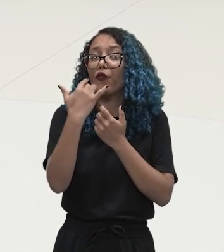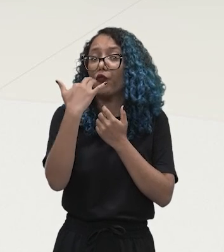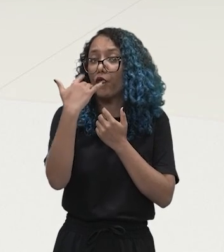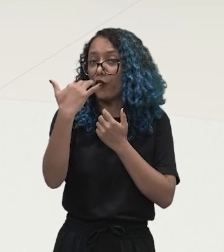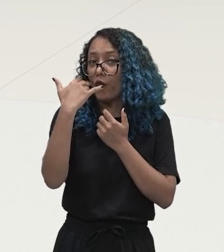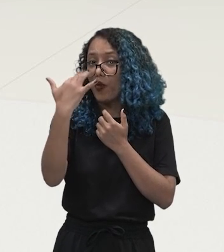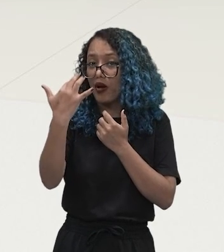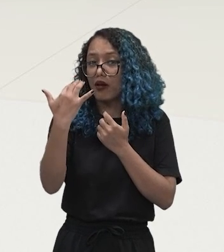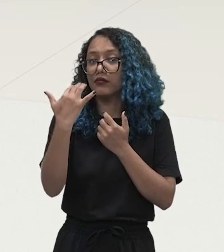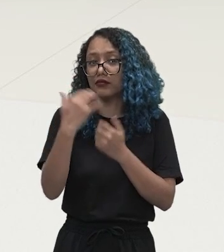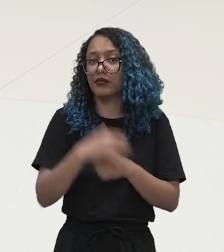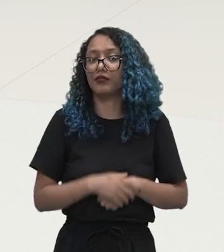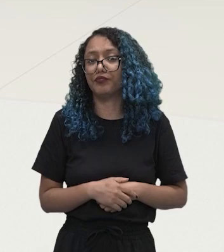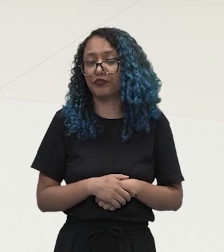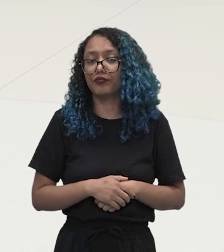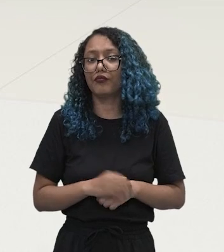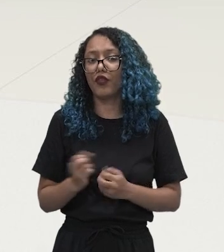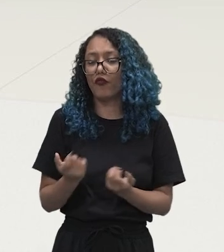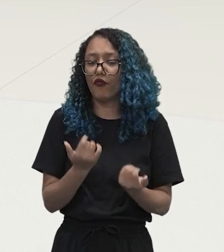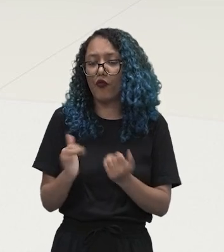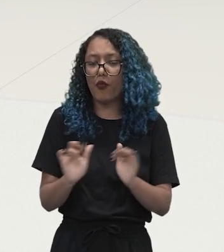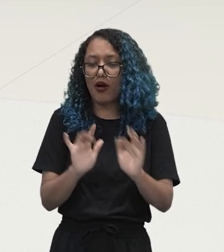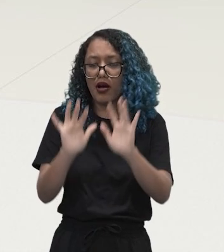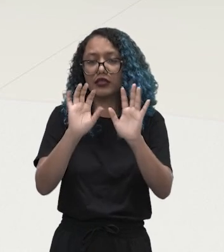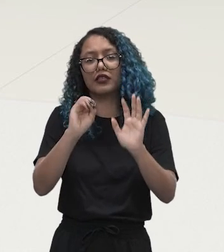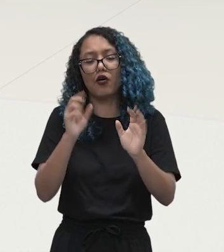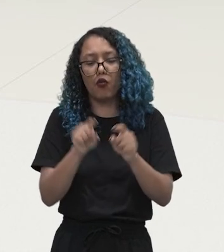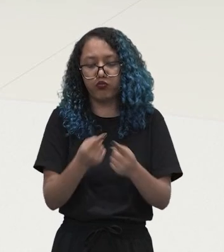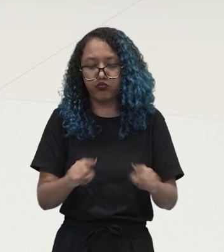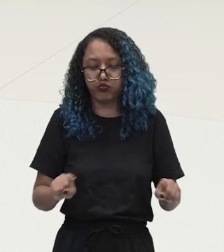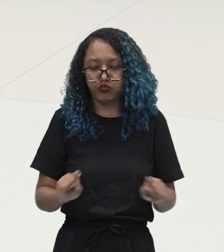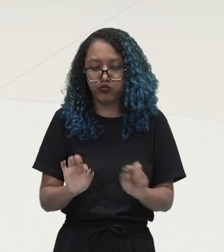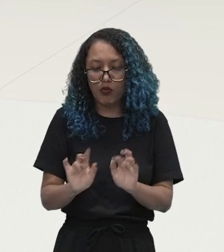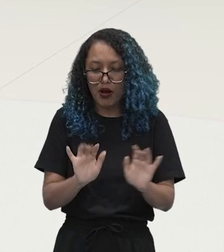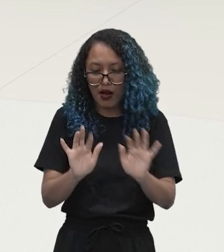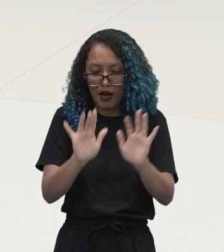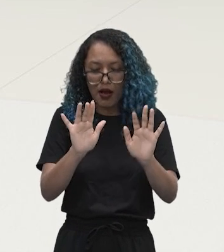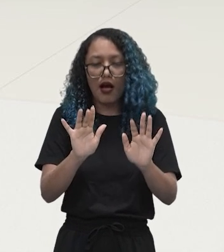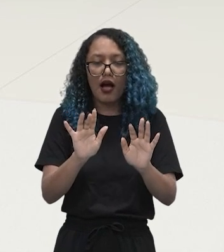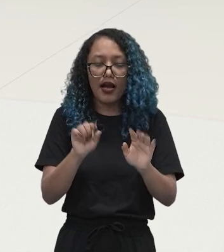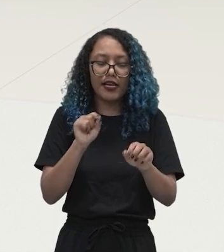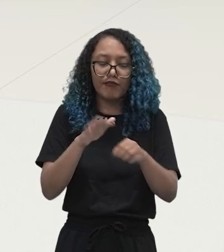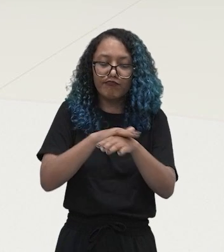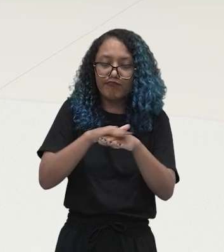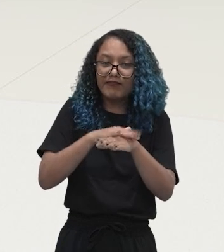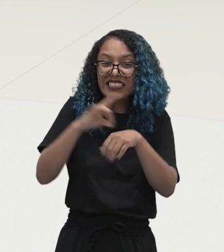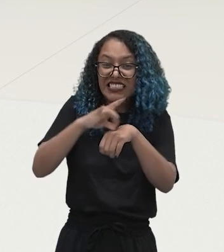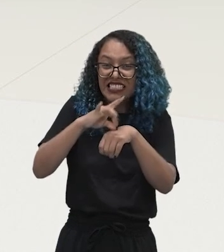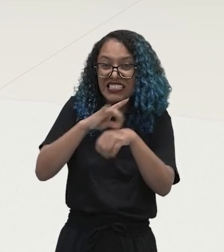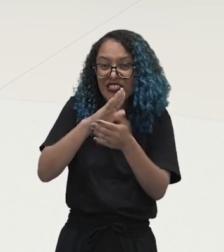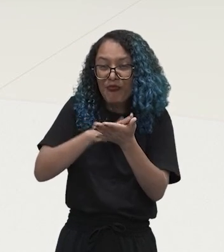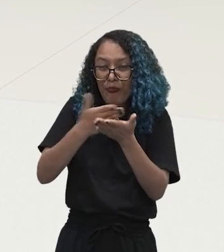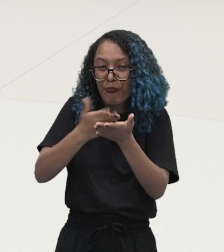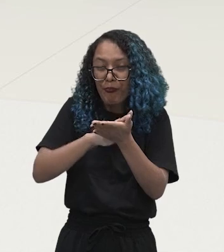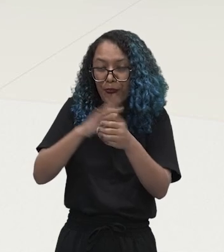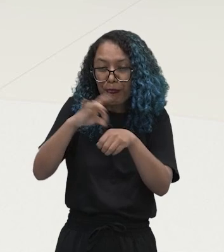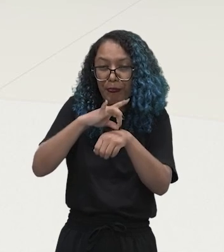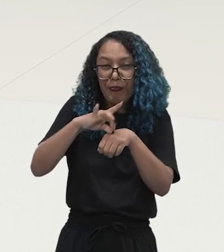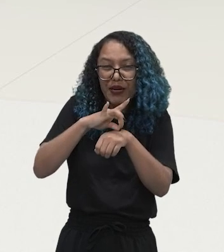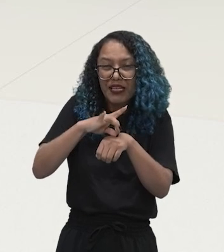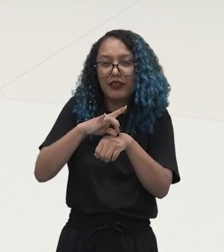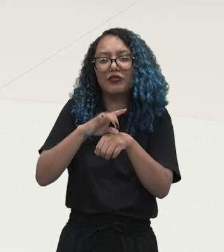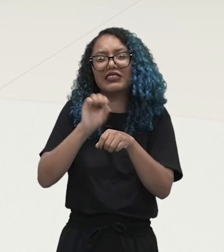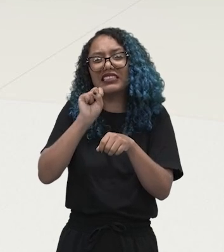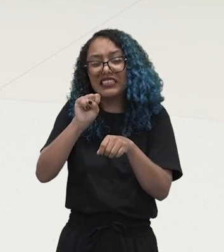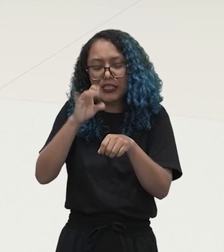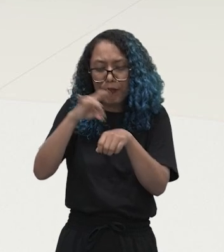então quando vai fazer o churrasquinho que você queima a carne. certo? Se está ali queimado, tira aquela